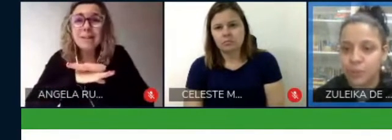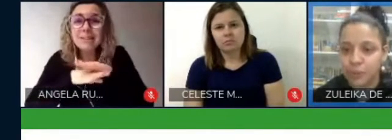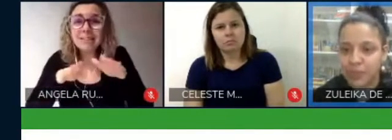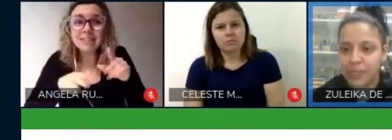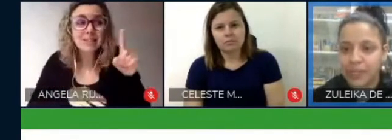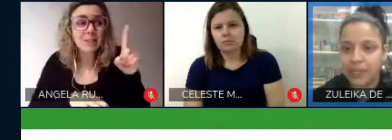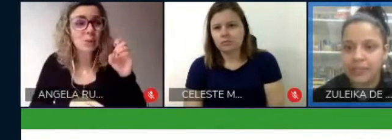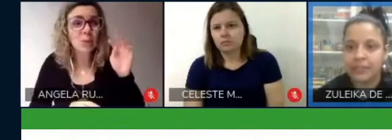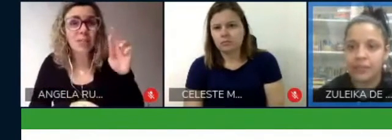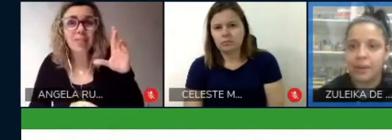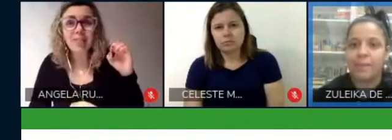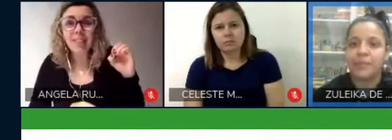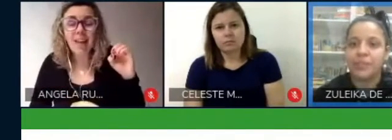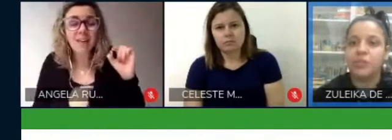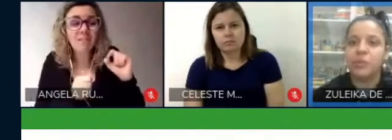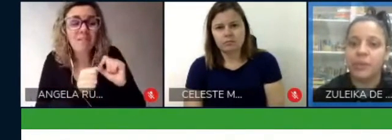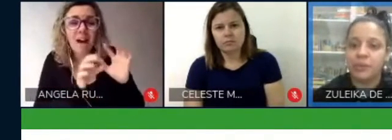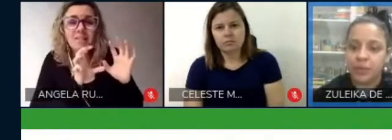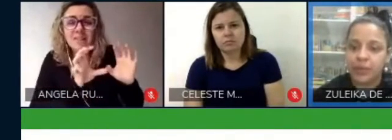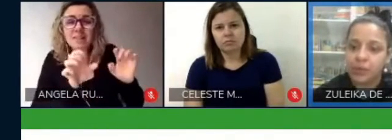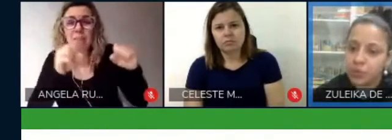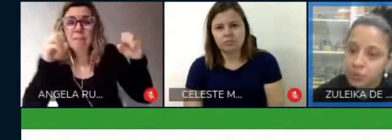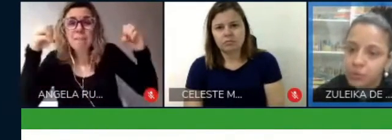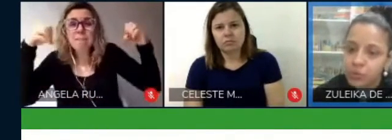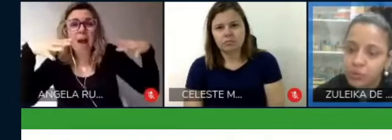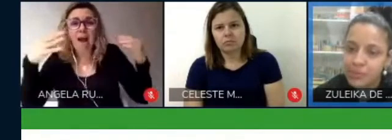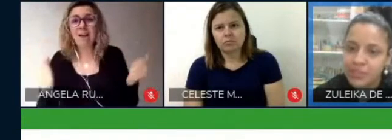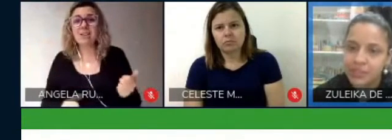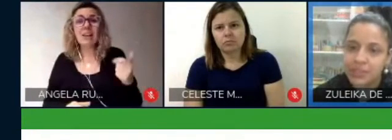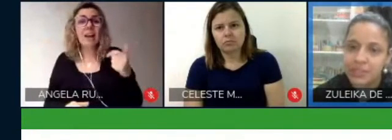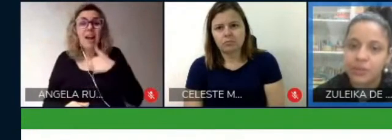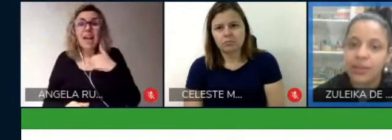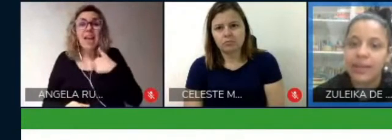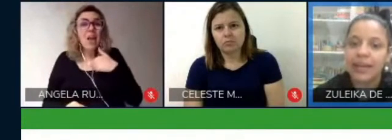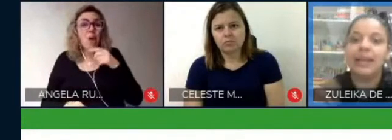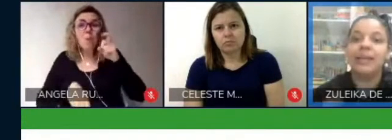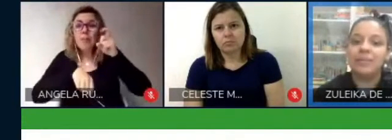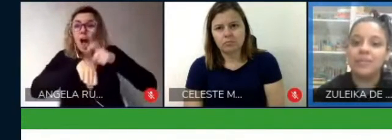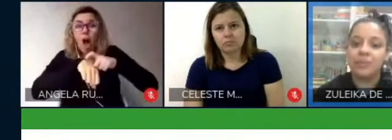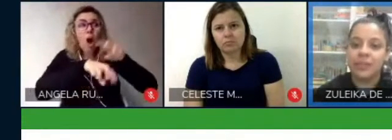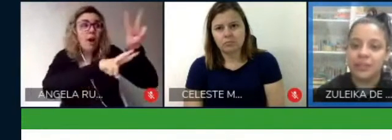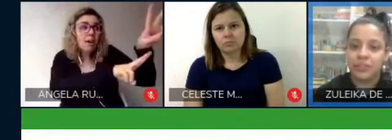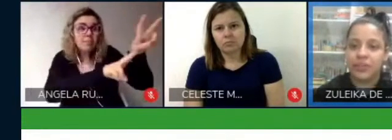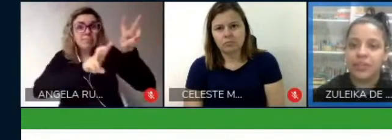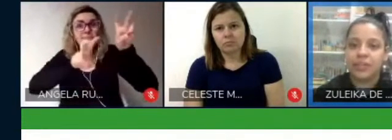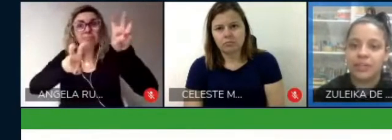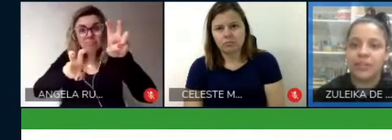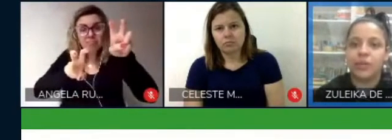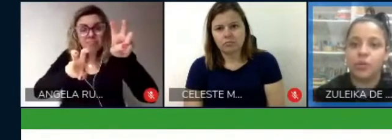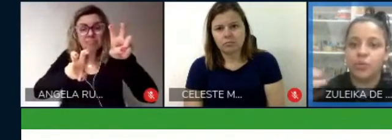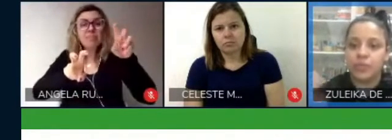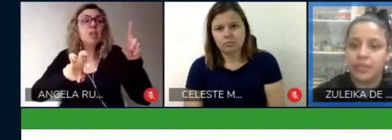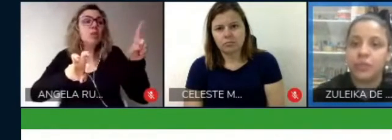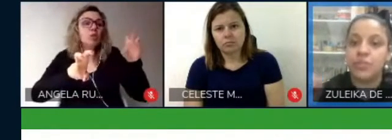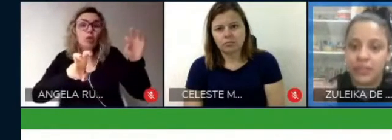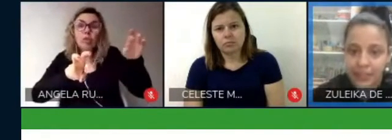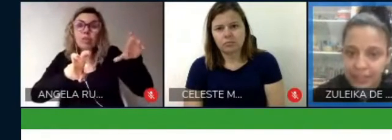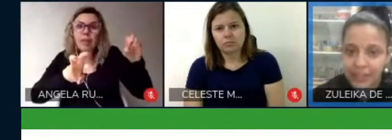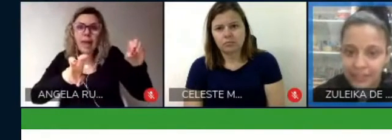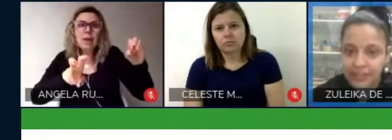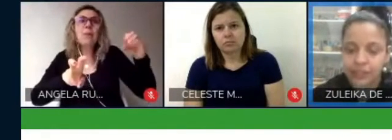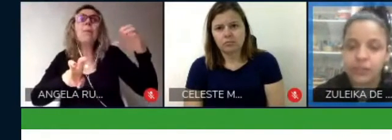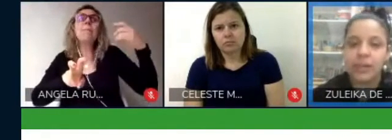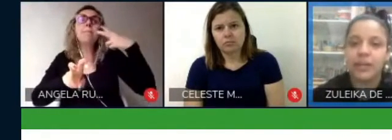Zotero faz isso por mim. Então, a partir do momento que eu incluo uma citação, ele mesmo identifica que